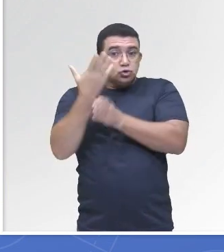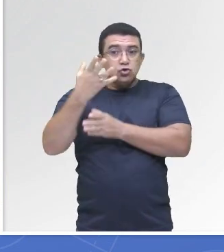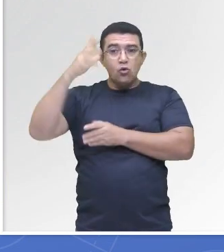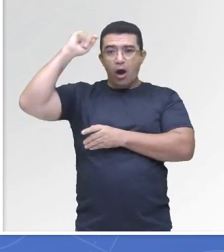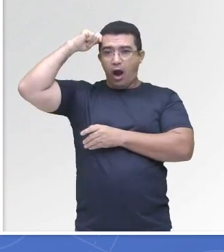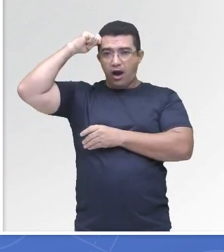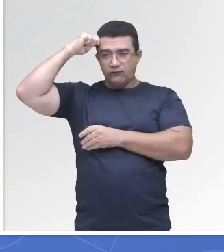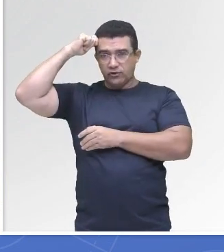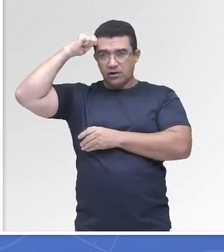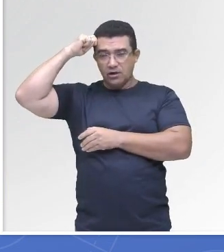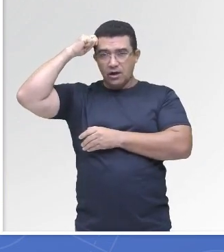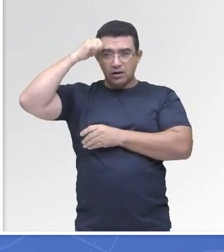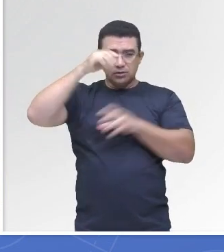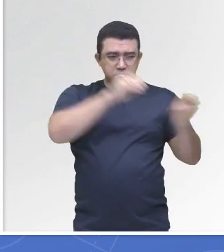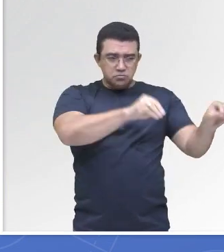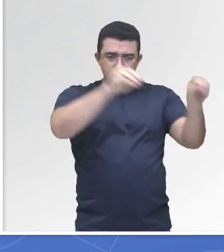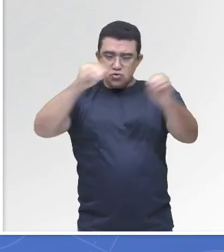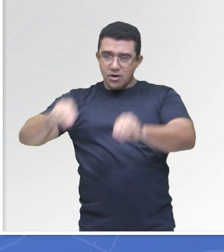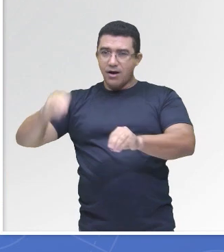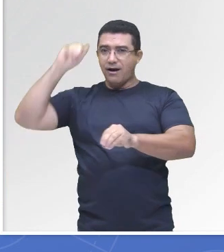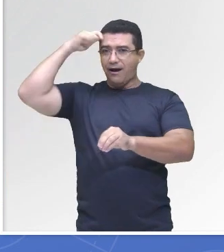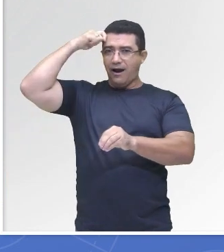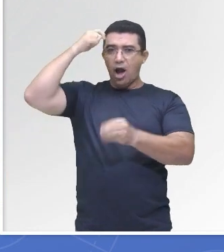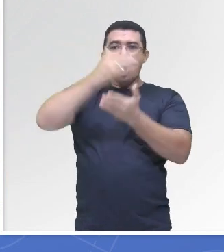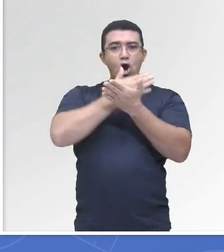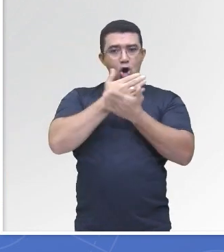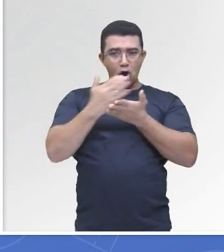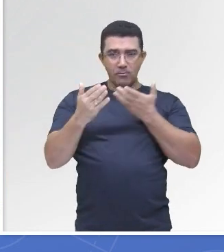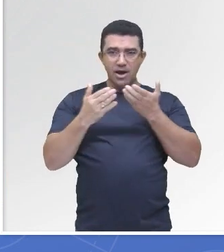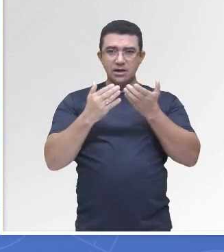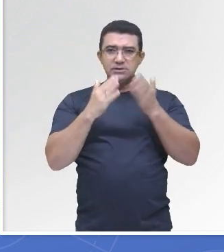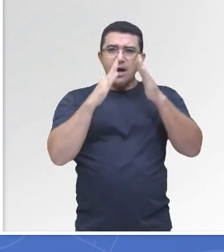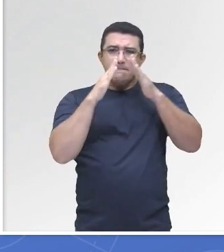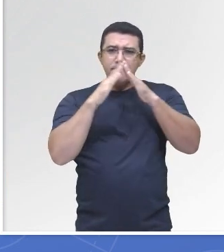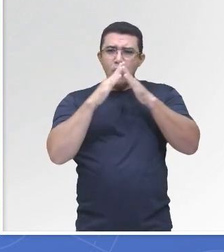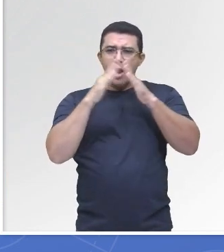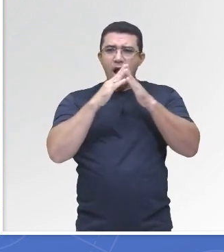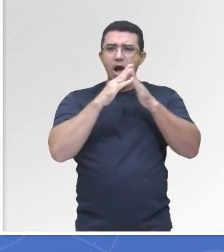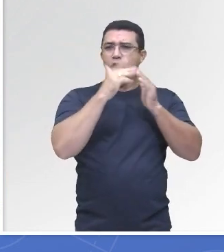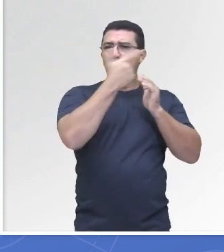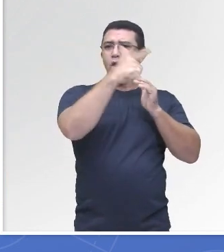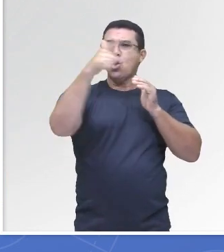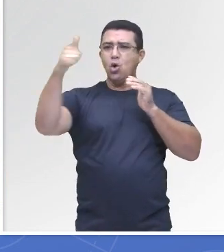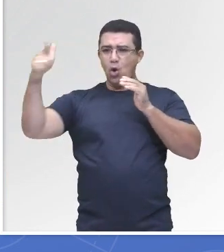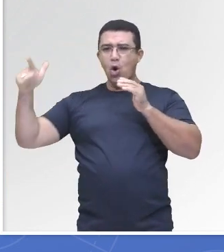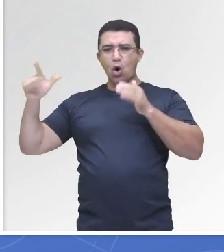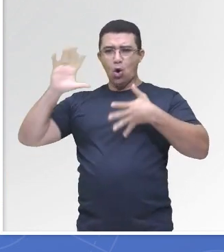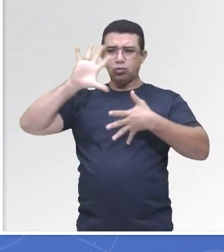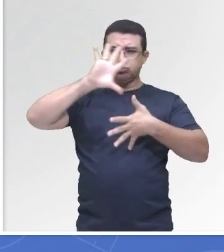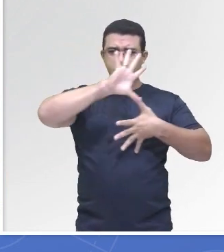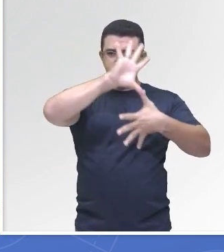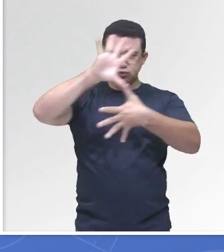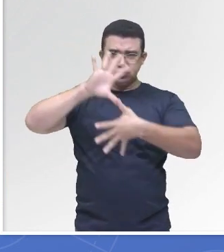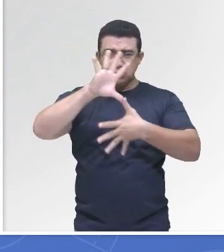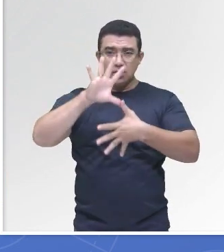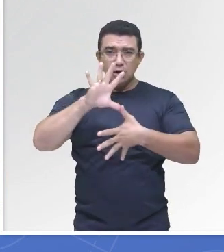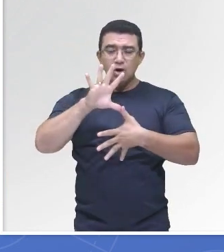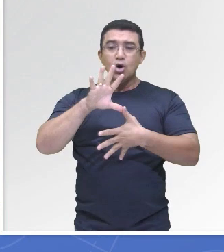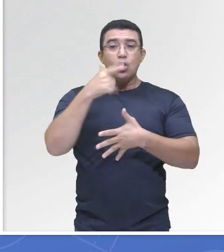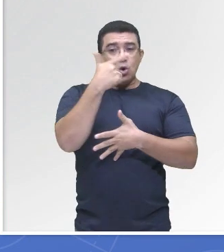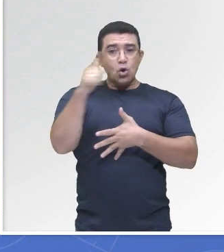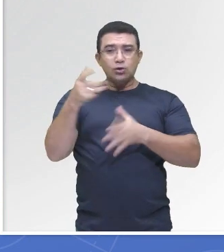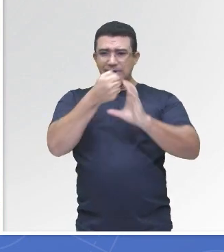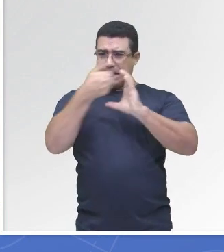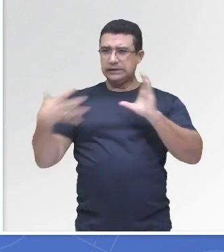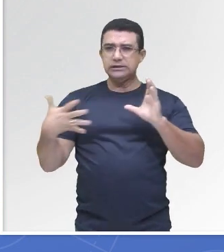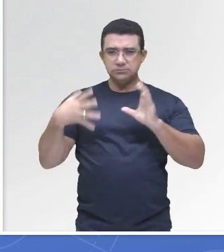da África e começa a habitar outros continentes, tá? Outra característica importante